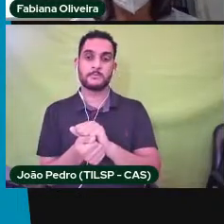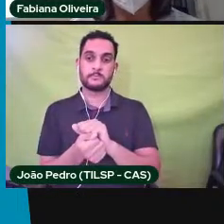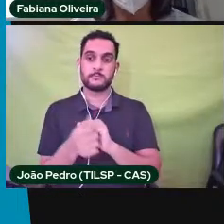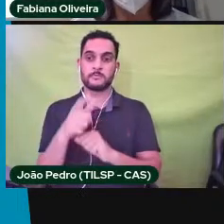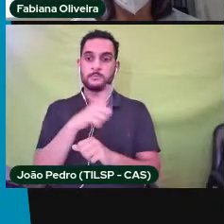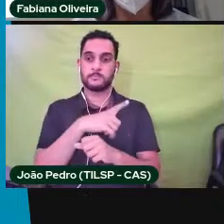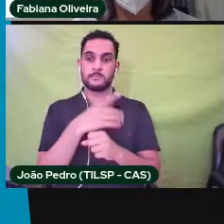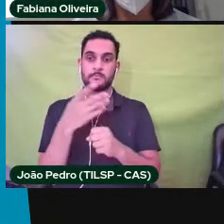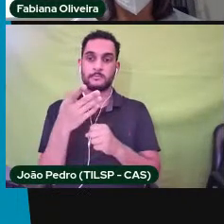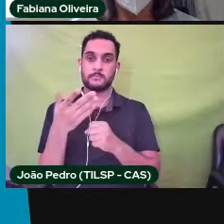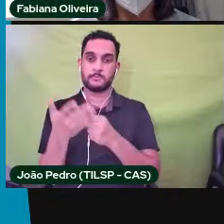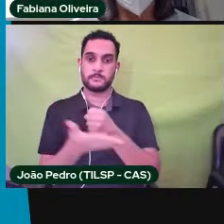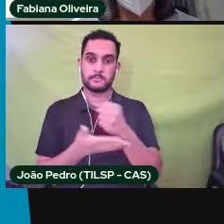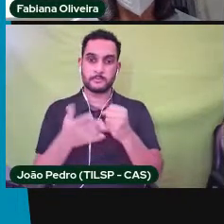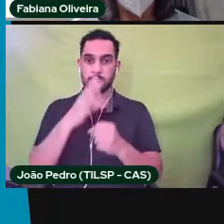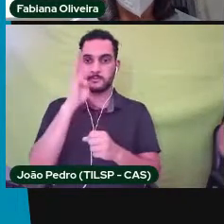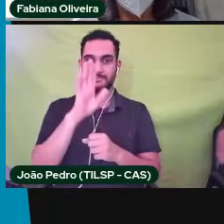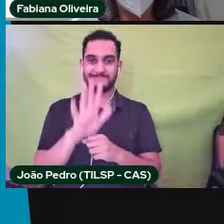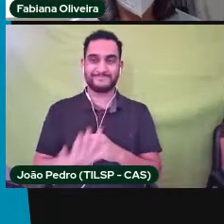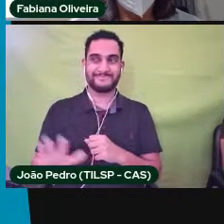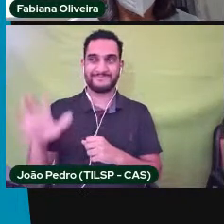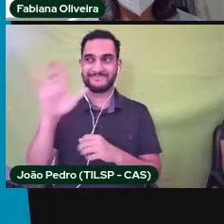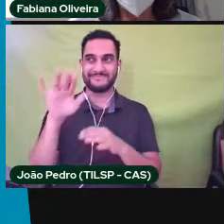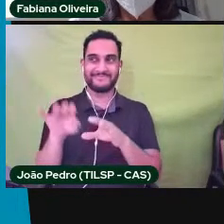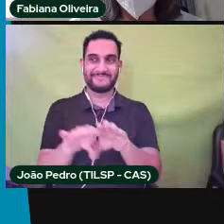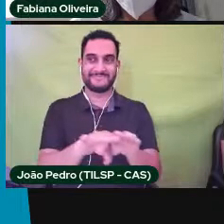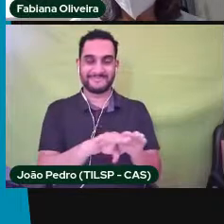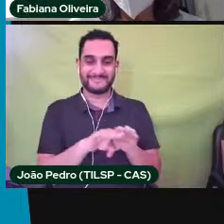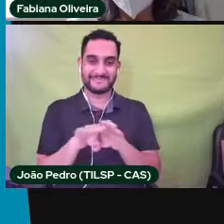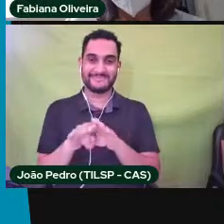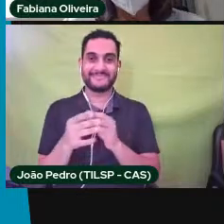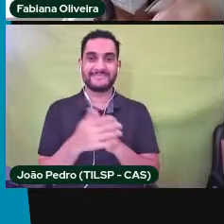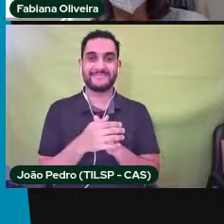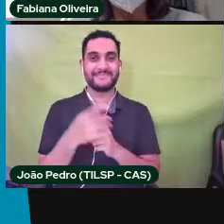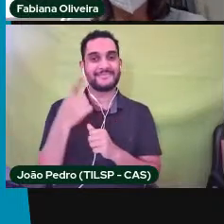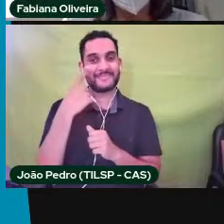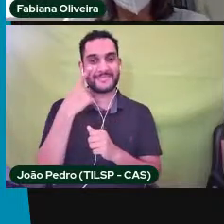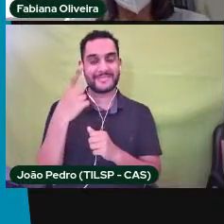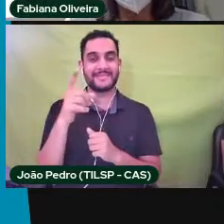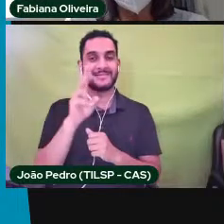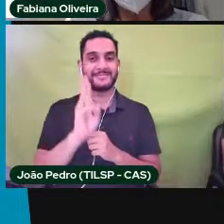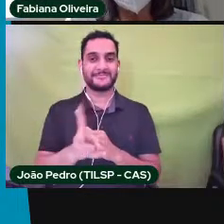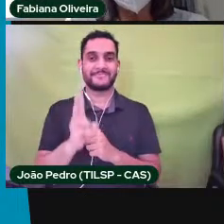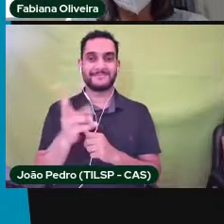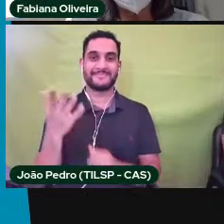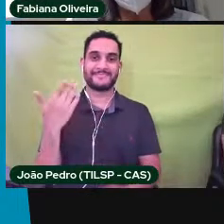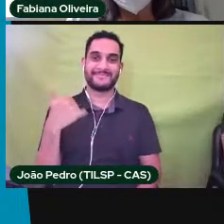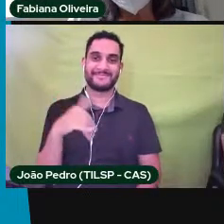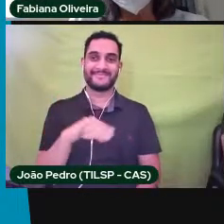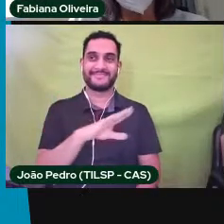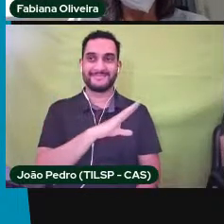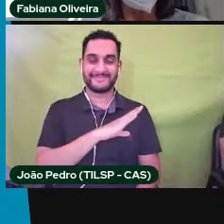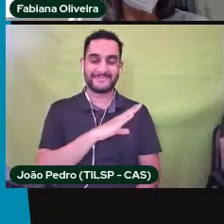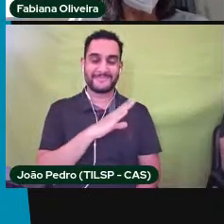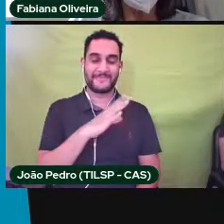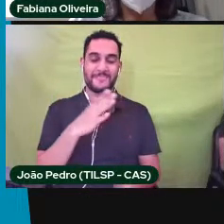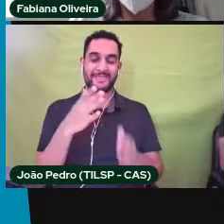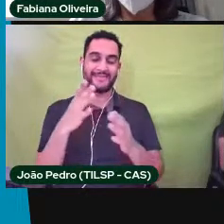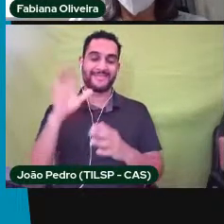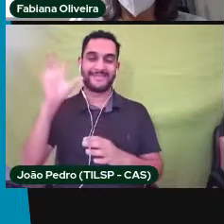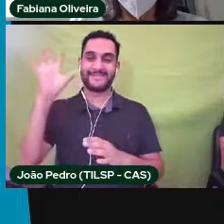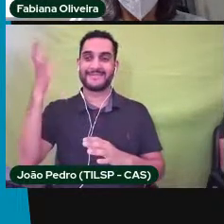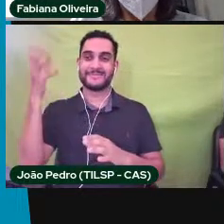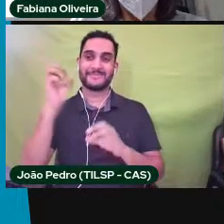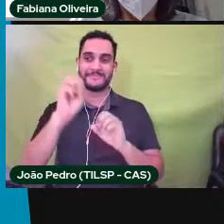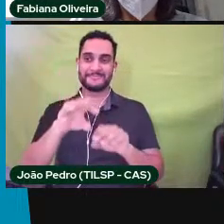base nacional comum curricular. Vejam bem que a cada momento para nós e a cada período histórico da educação